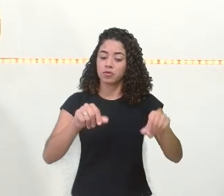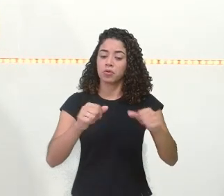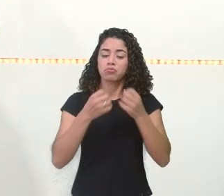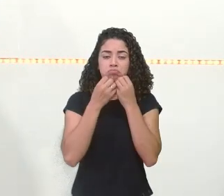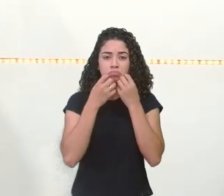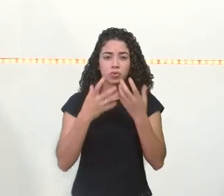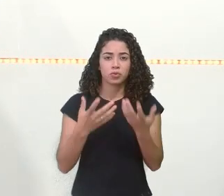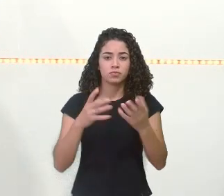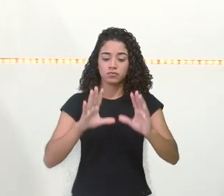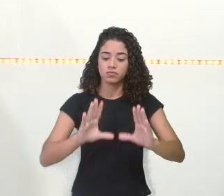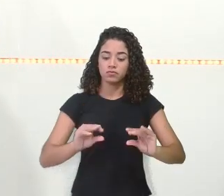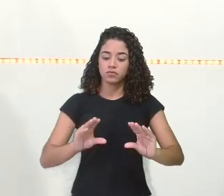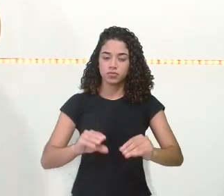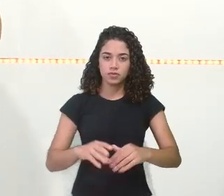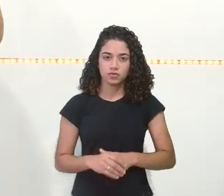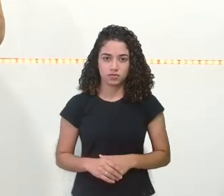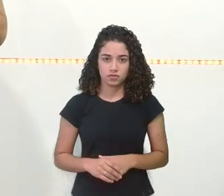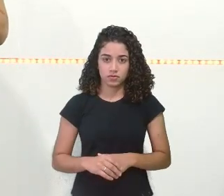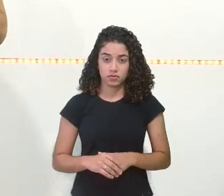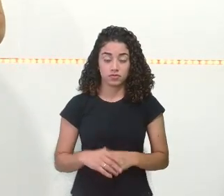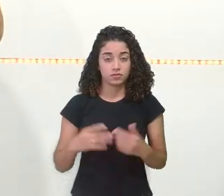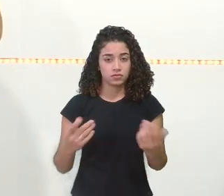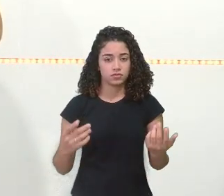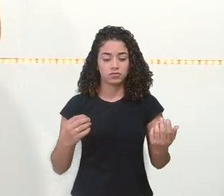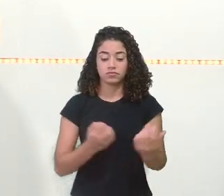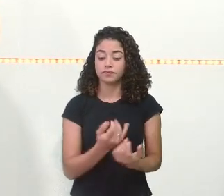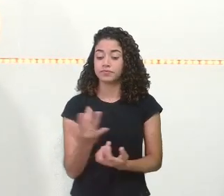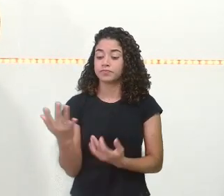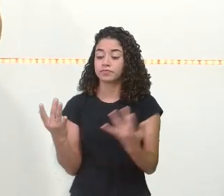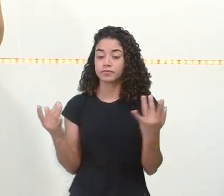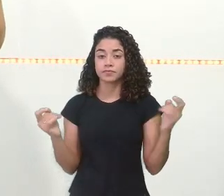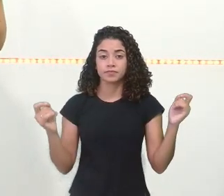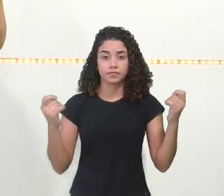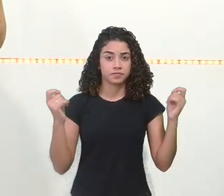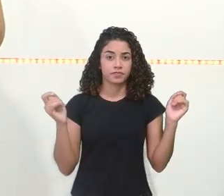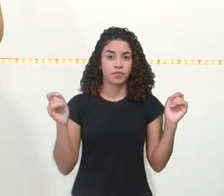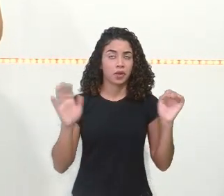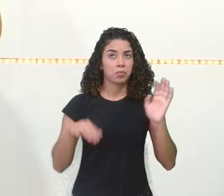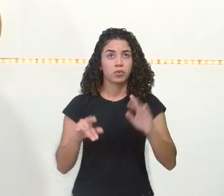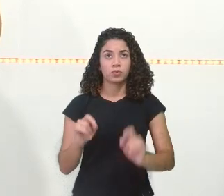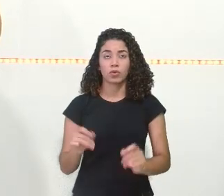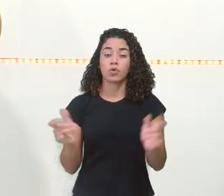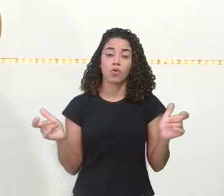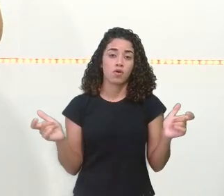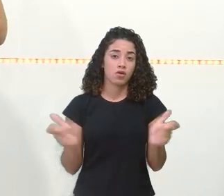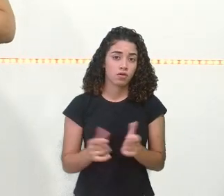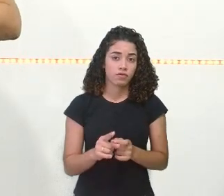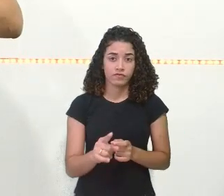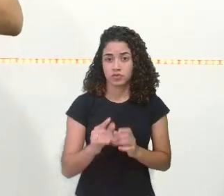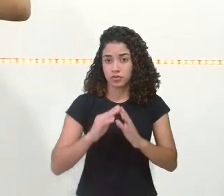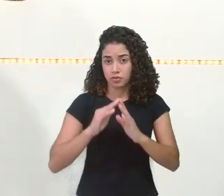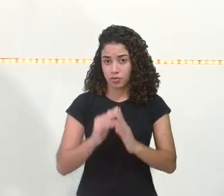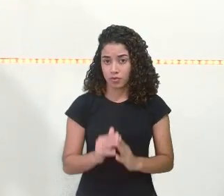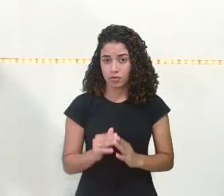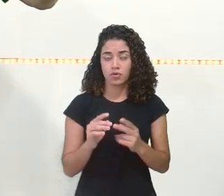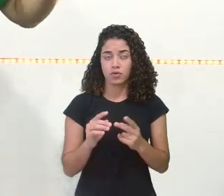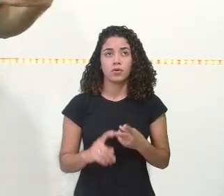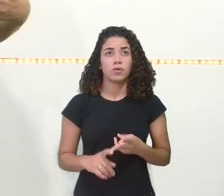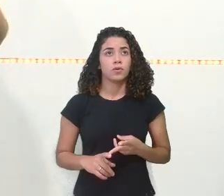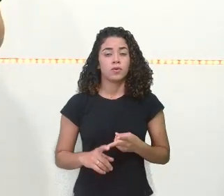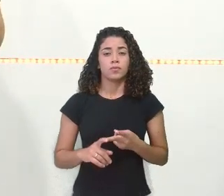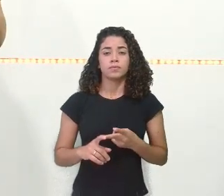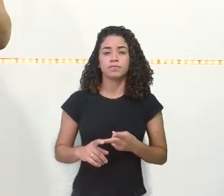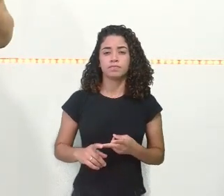assim, uma vegetação, ela depende muito do local onde você mora, onde